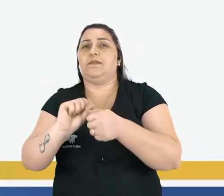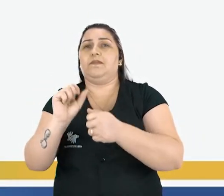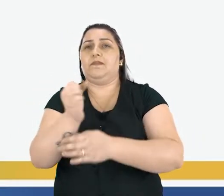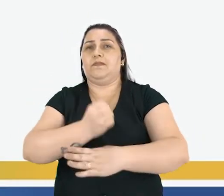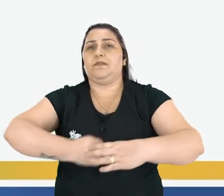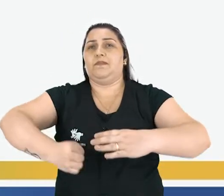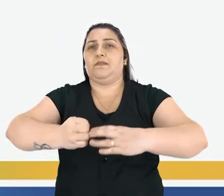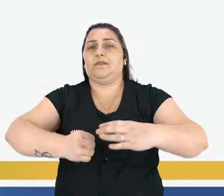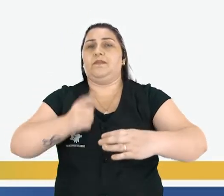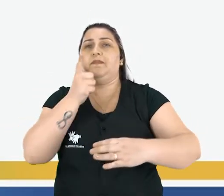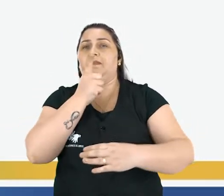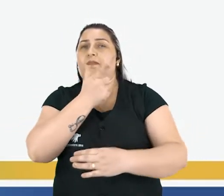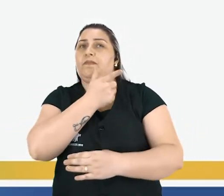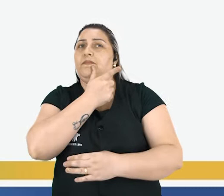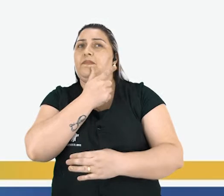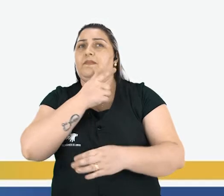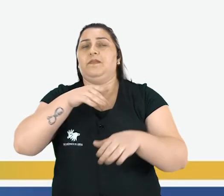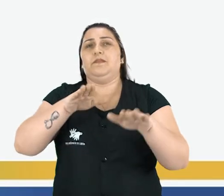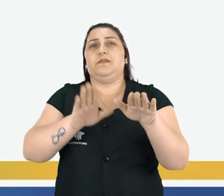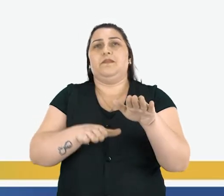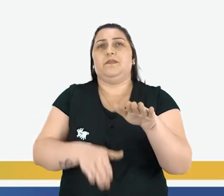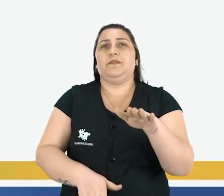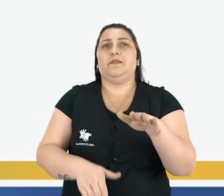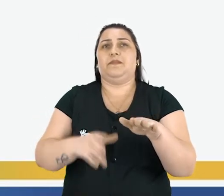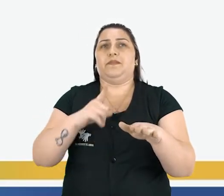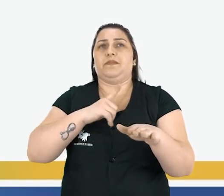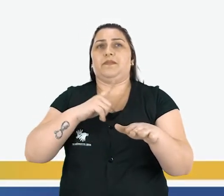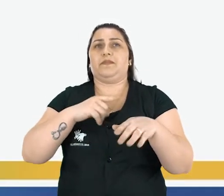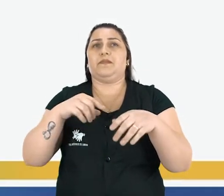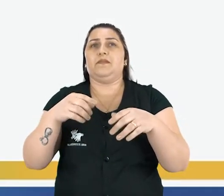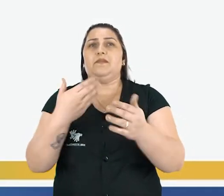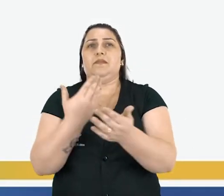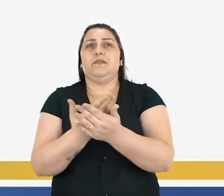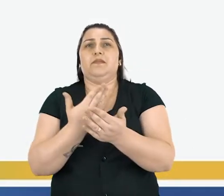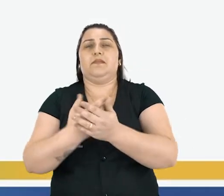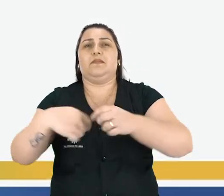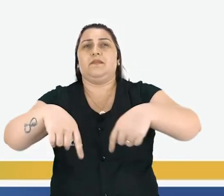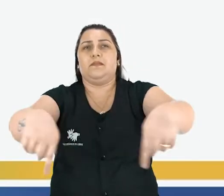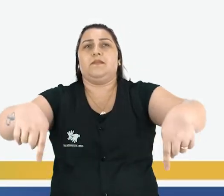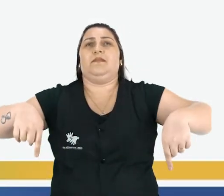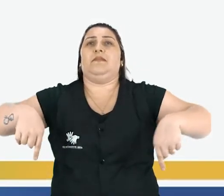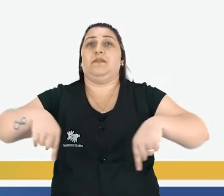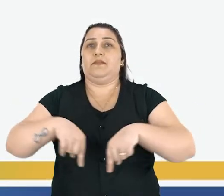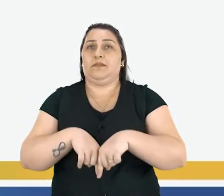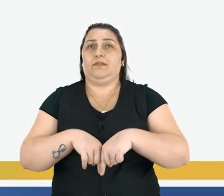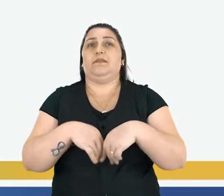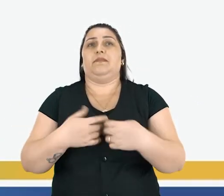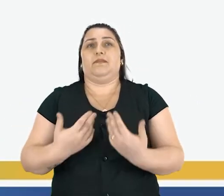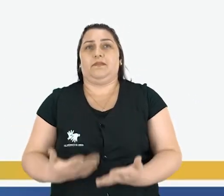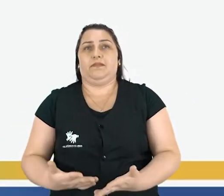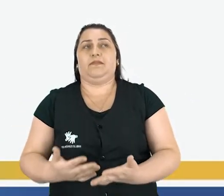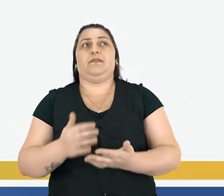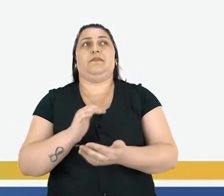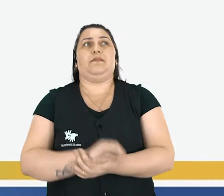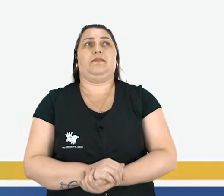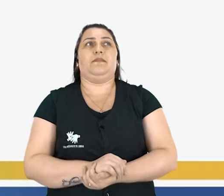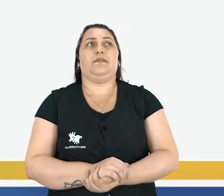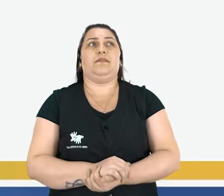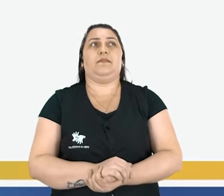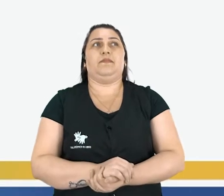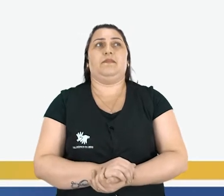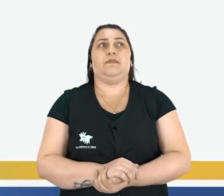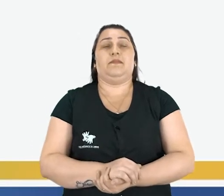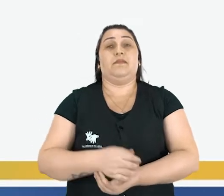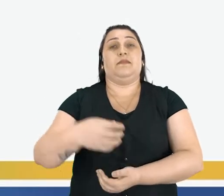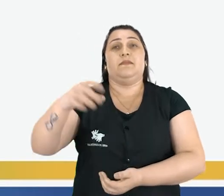escola e logo abaixo desta imagem tem a imagem de uma sala de aula muito bem